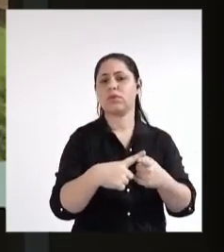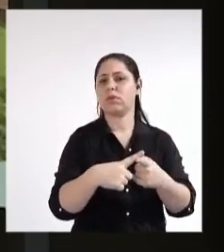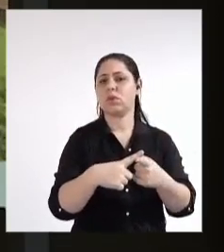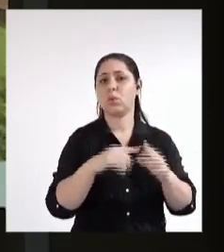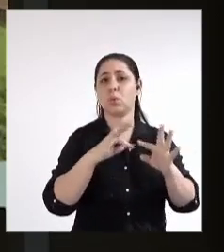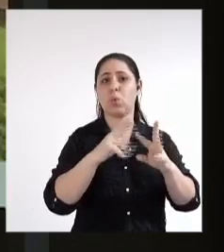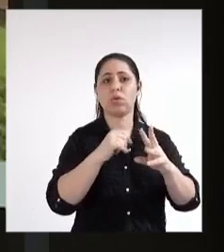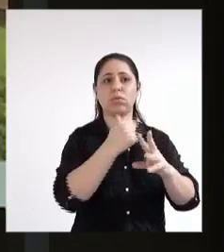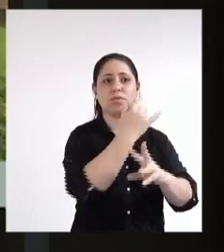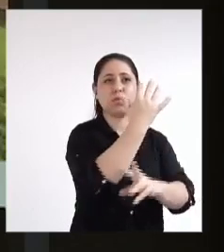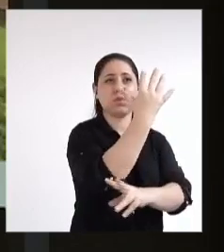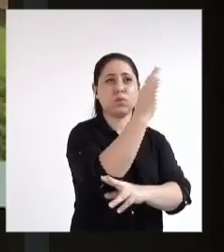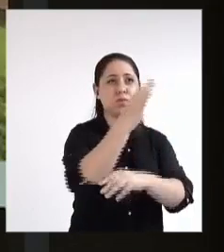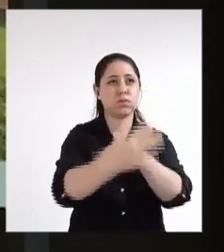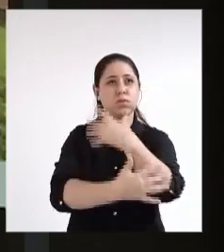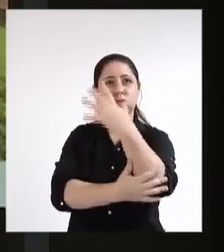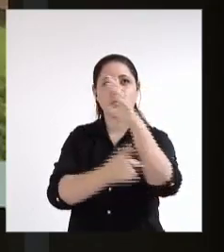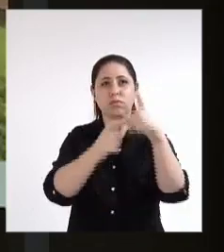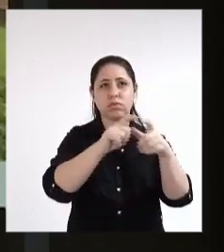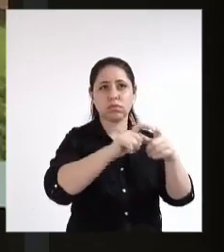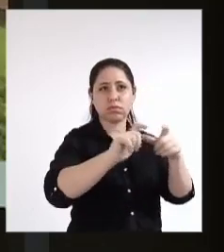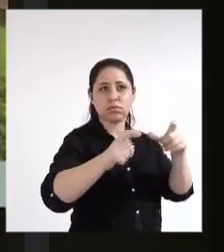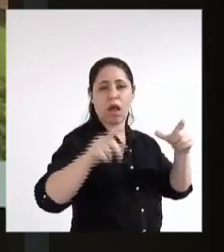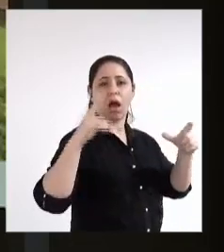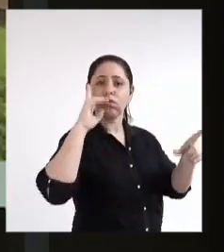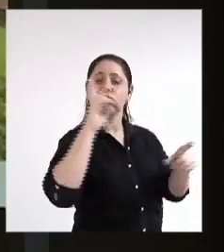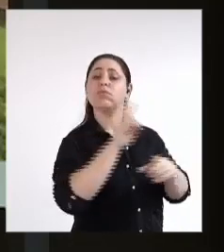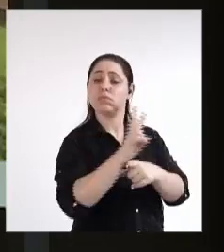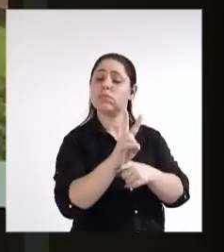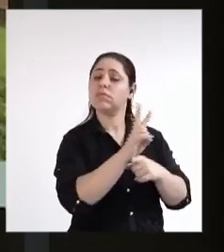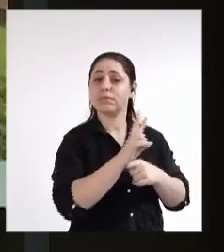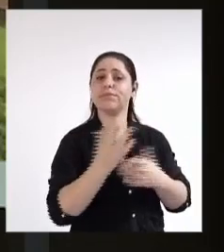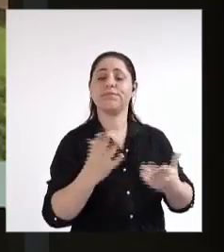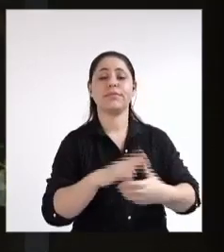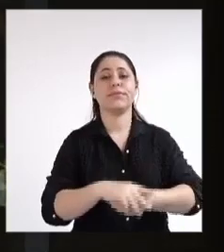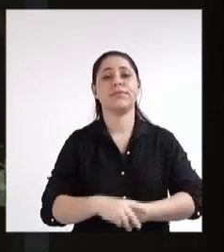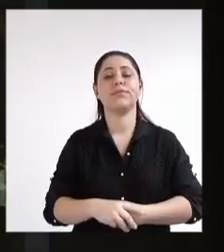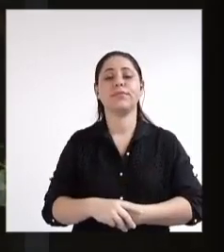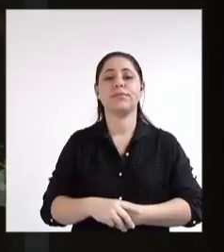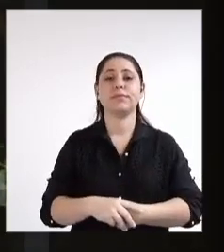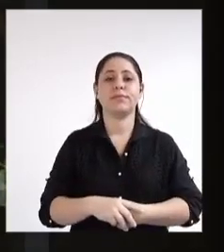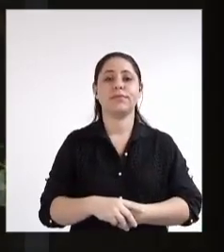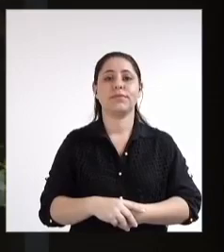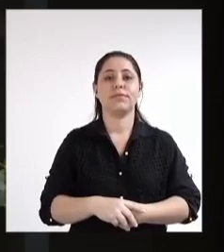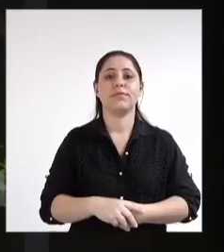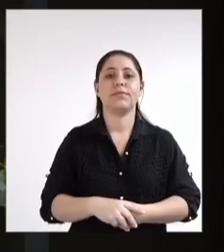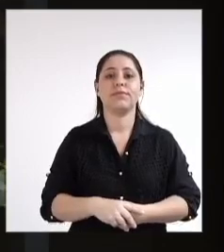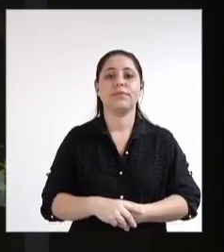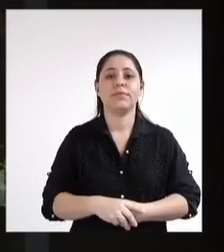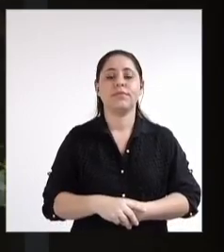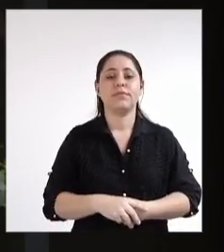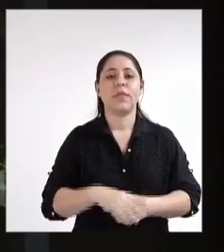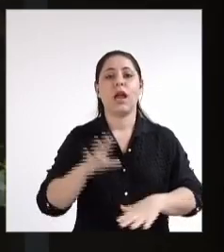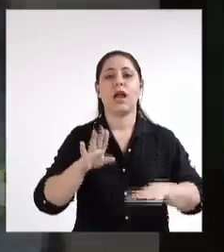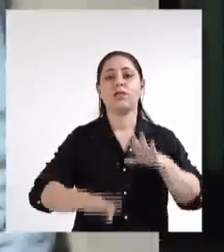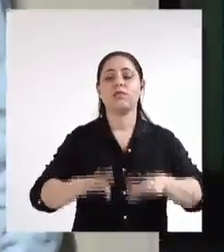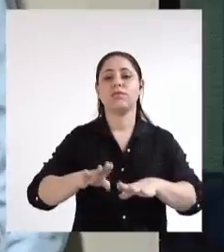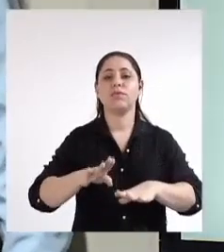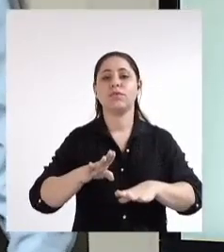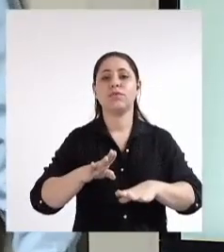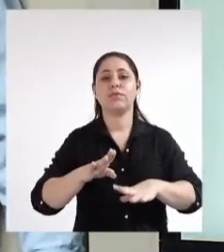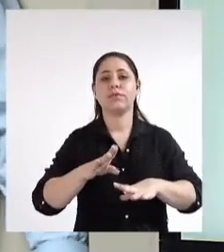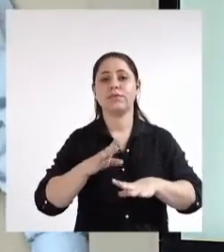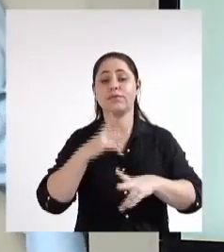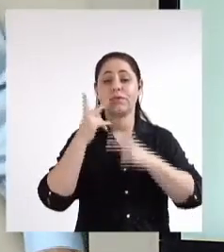imensidão aqui é conservar está sendo buscando um trabalho de conservação alguns dizem que esse é o parque mais